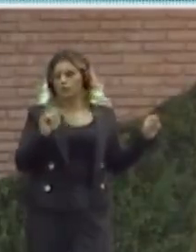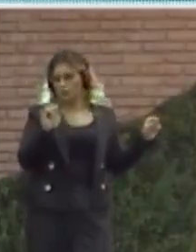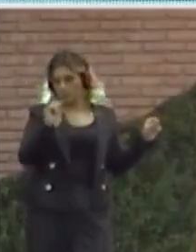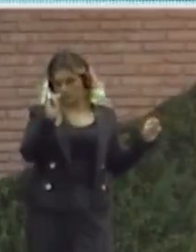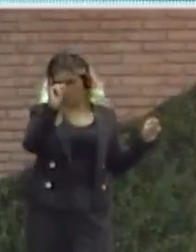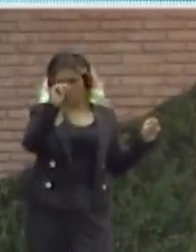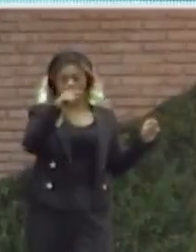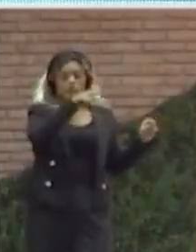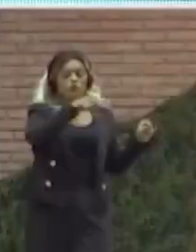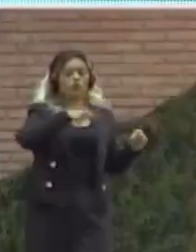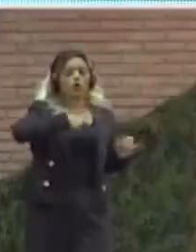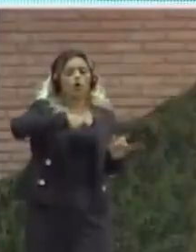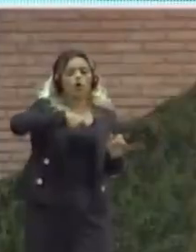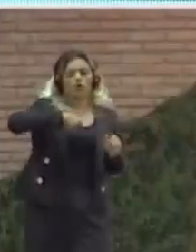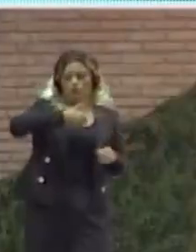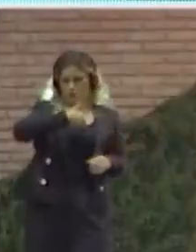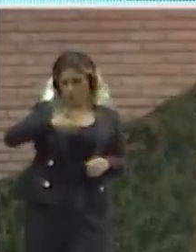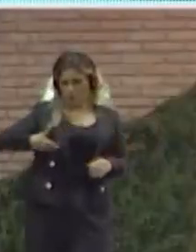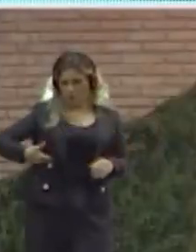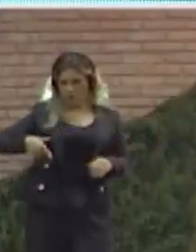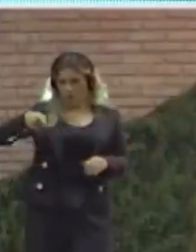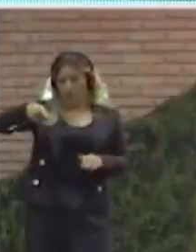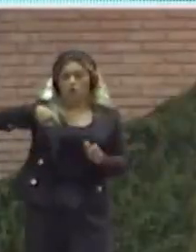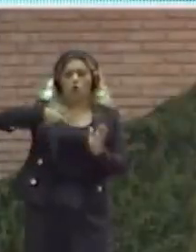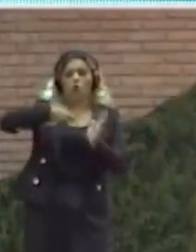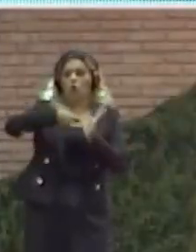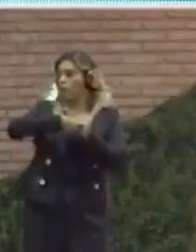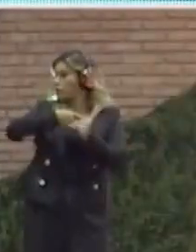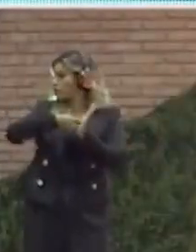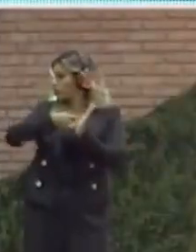essa obrigação do governo,